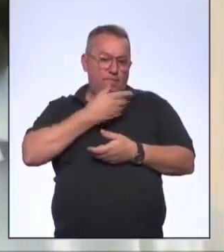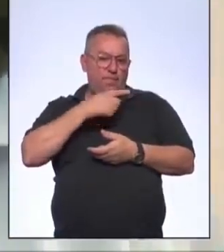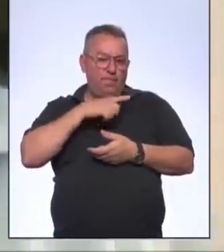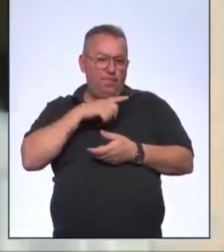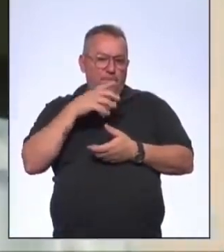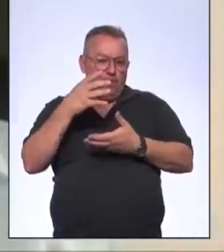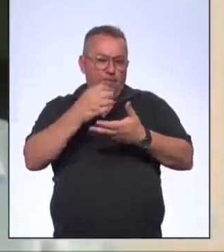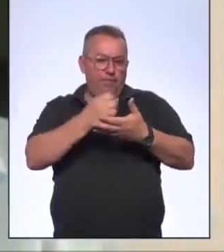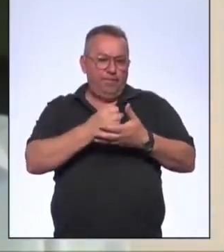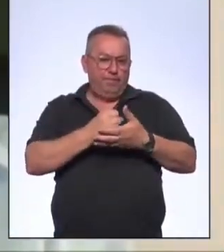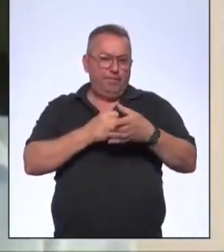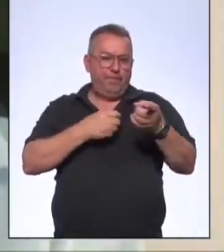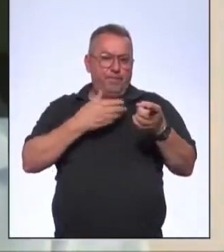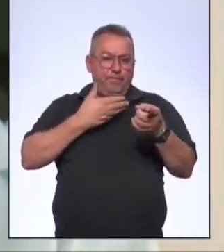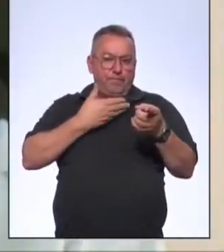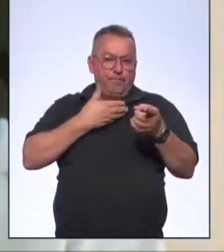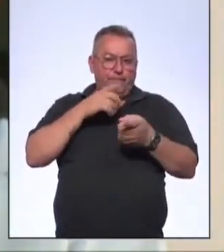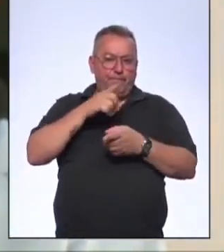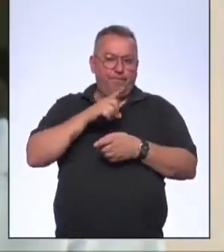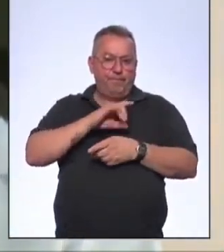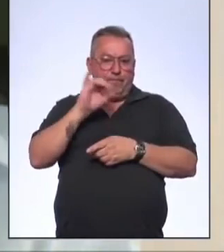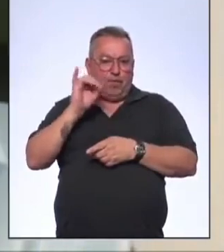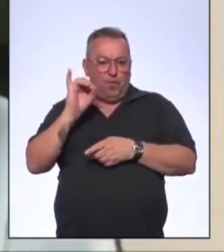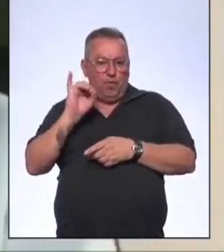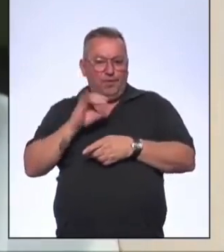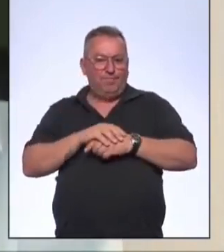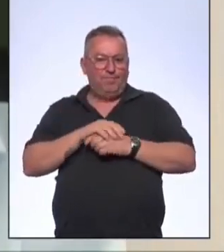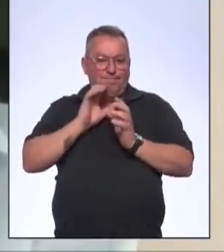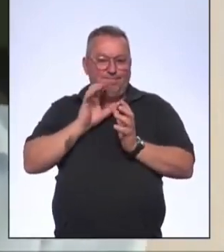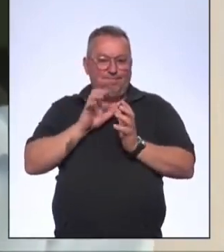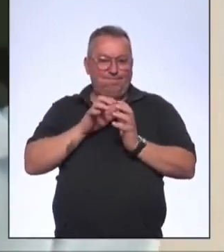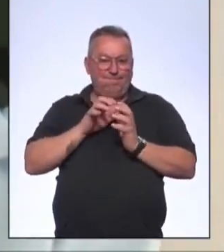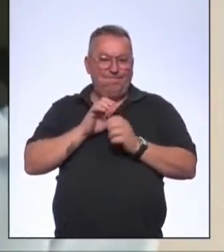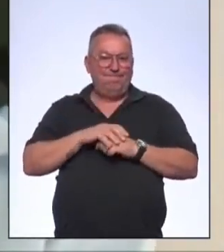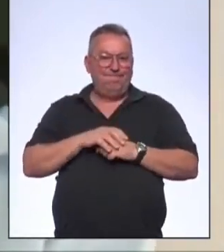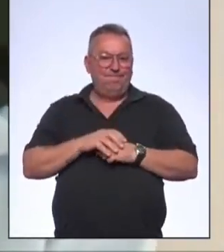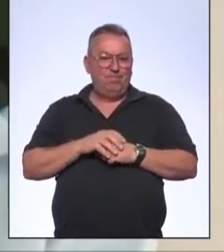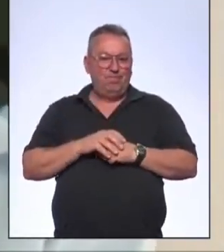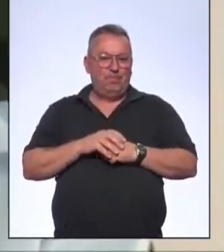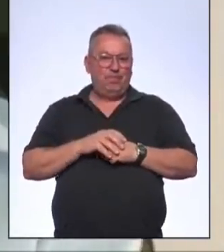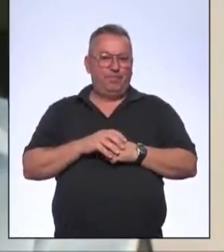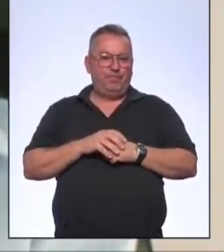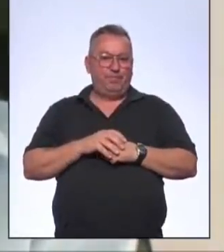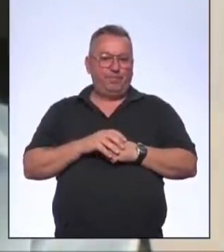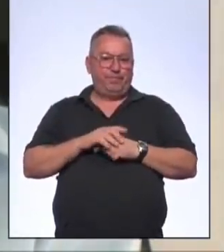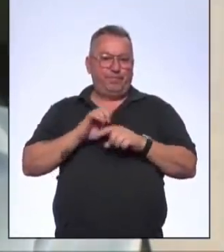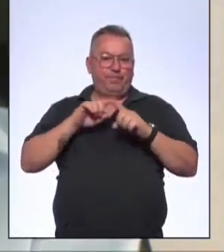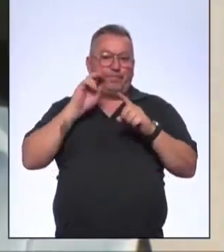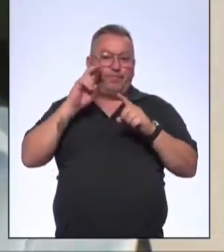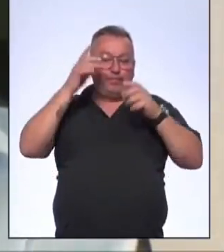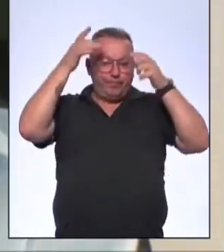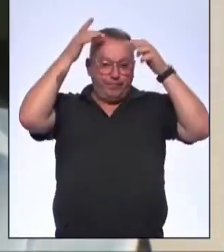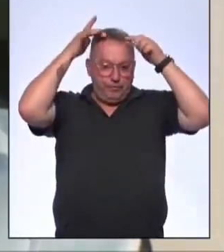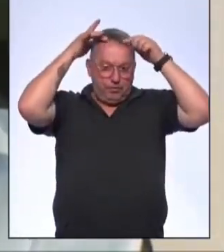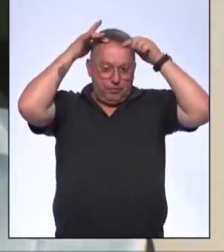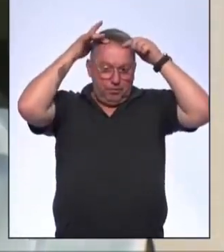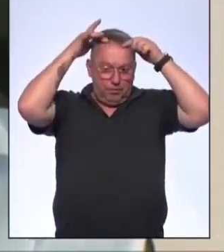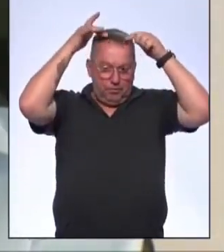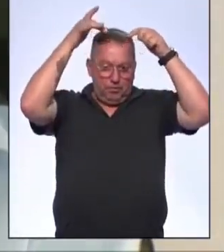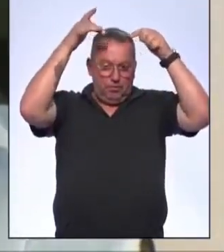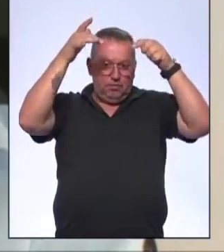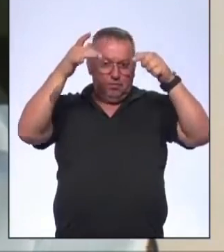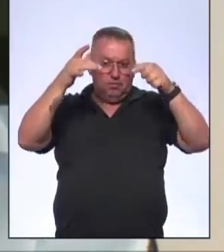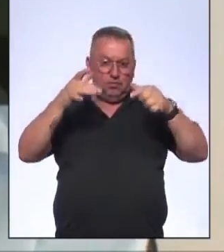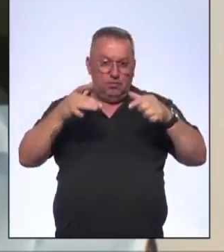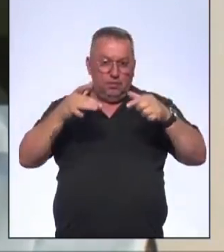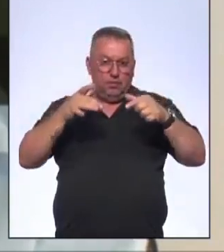aqui, tá? Esse aqui é meu amiguinho. Oi, galera. Então, ó, o meu amiguinho é o seguinte, ele tem um crânio, tá? Isso